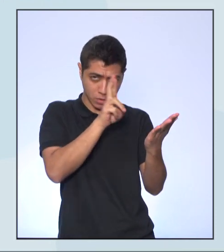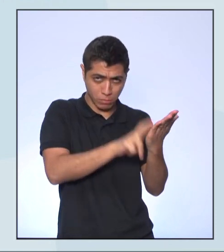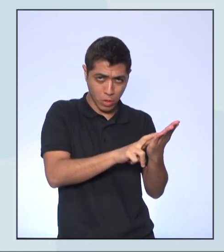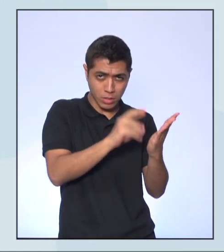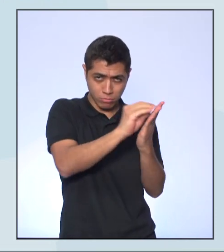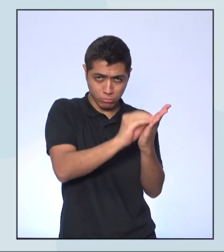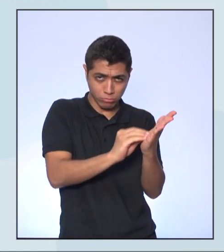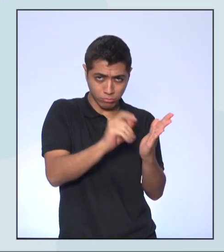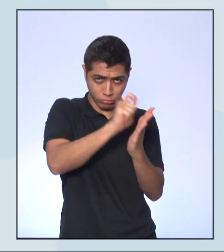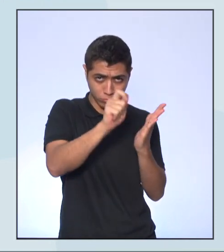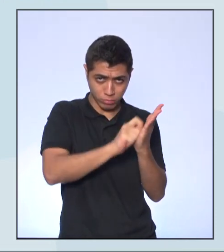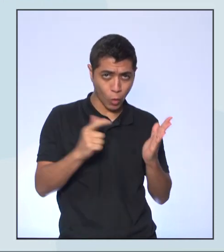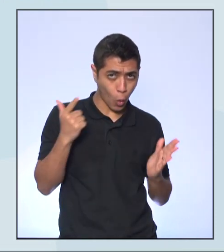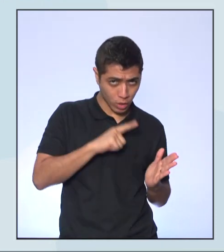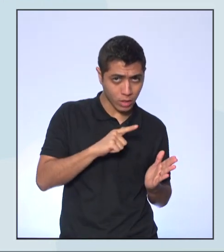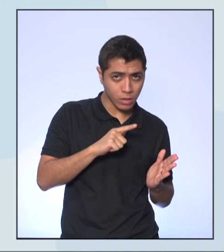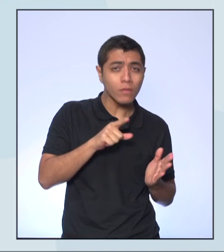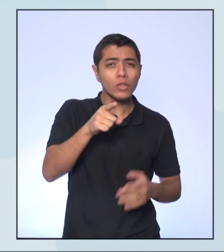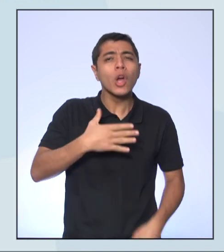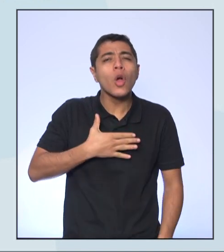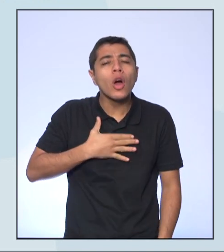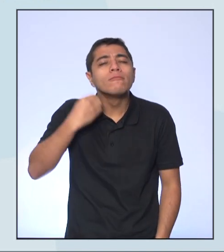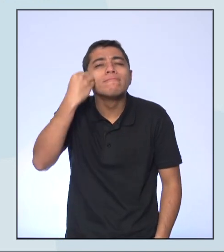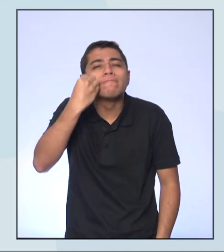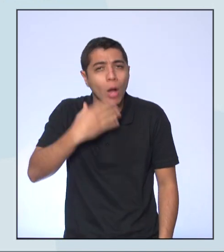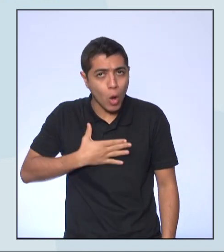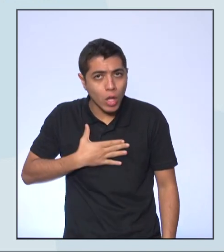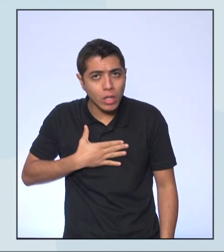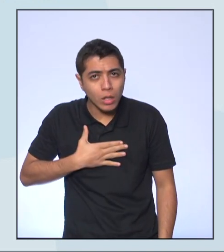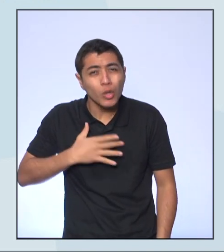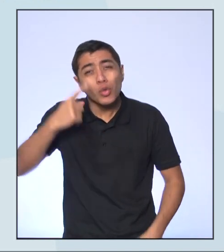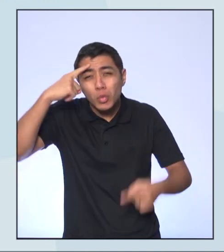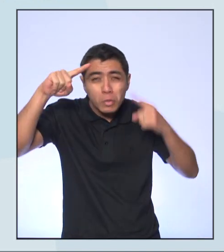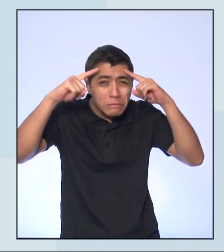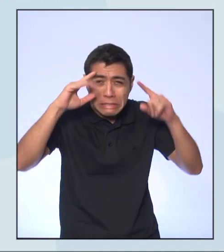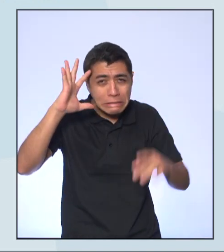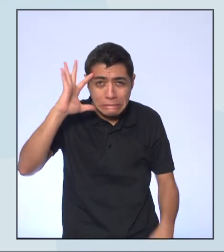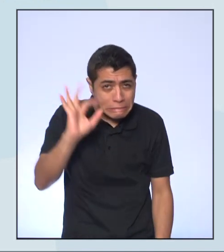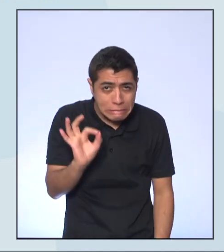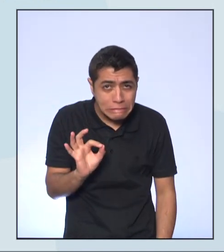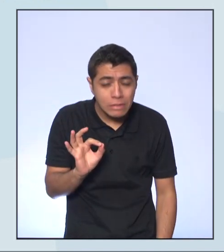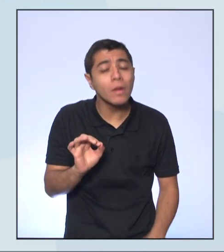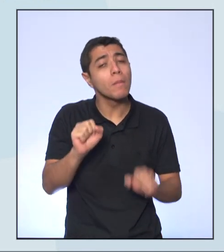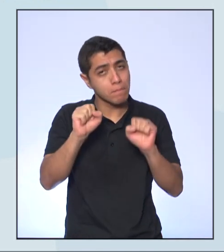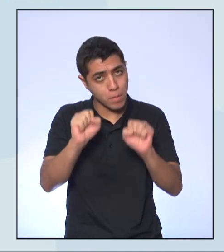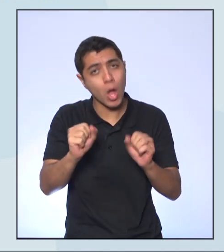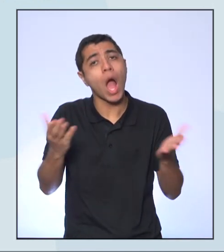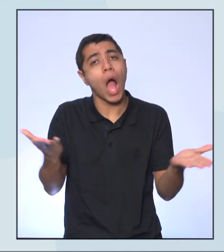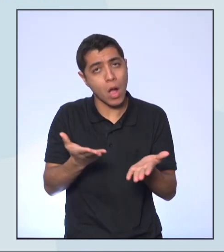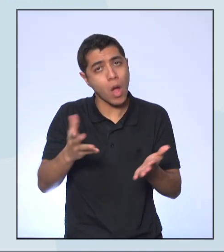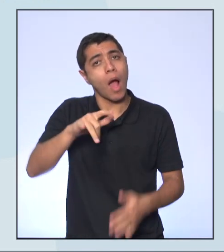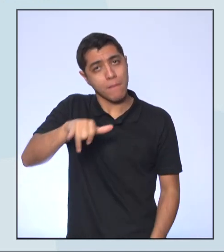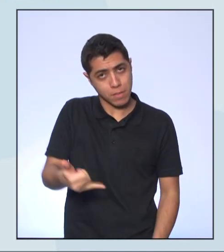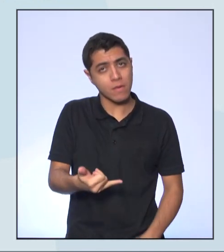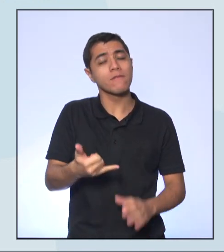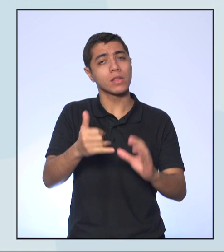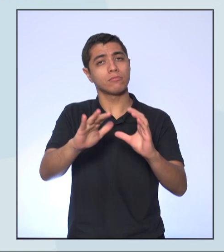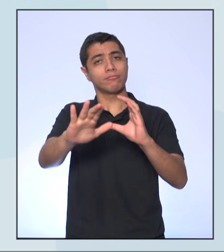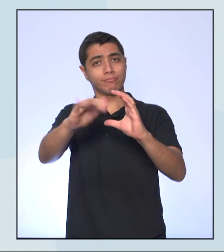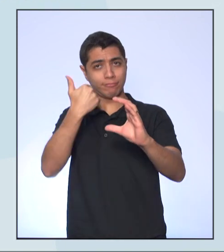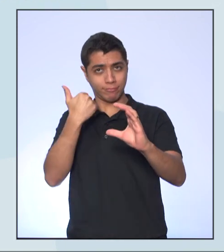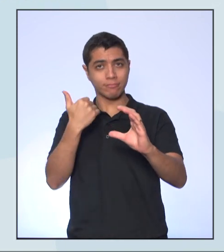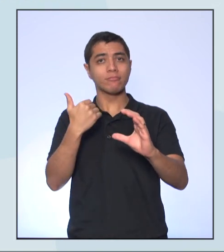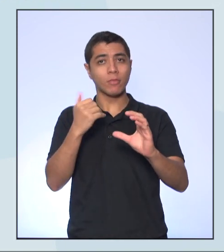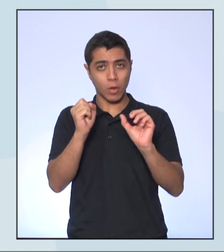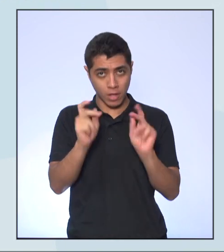experiência? Ficou alguma dúvida? Então, a hora é agora, pessoal, de colocar aí se ficou alguma dúvida, o que vocês acharam dessa